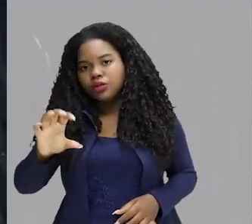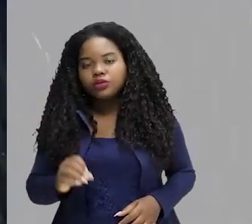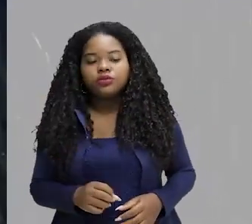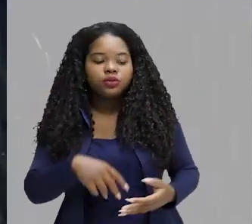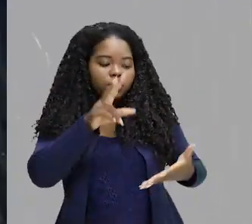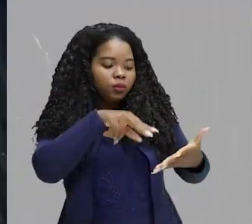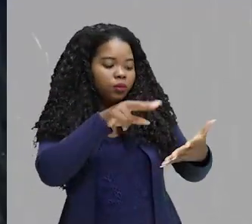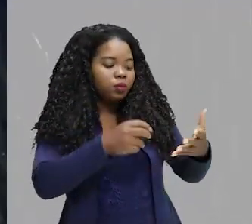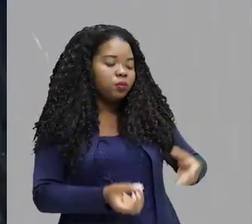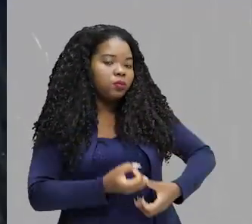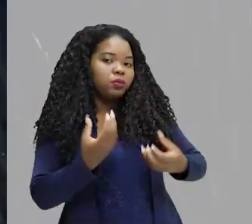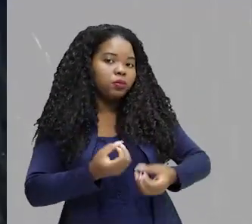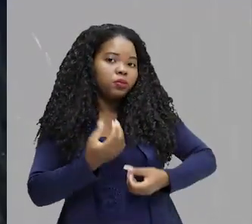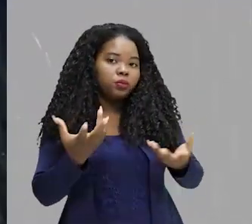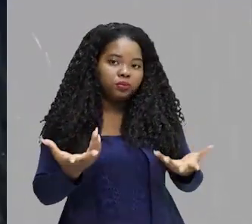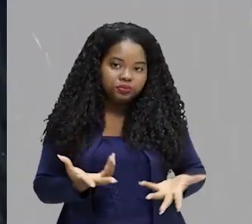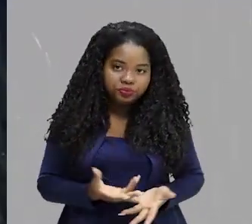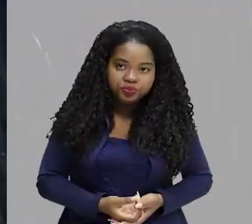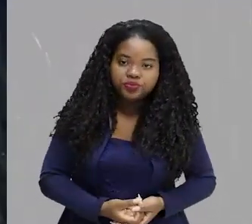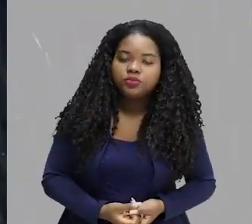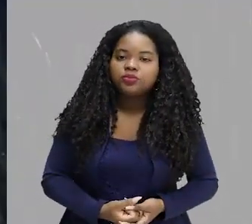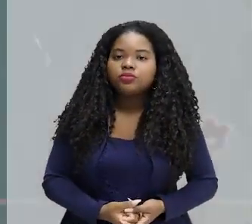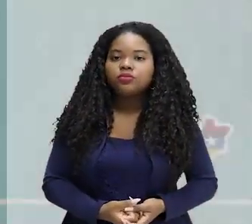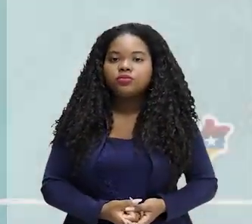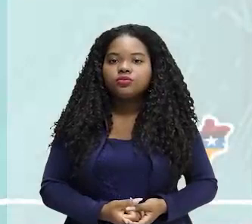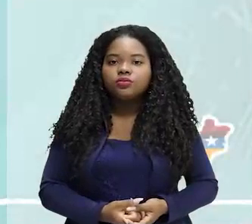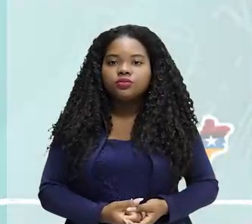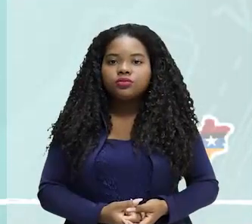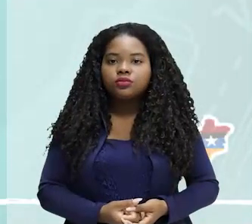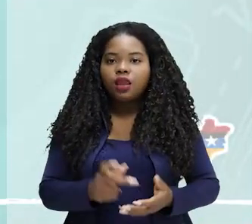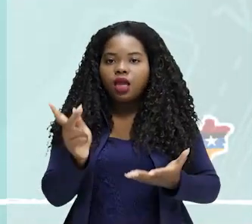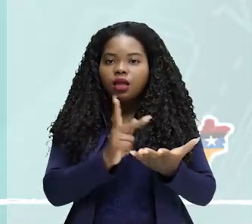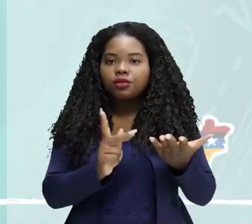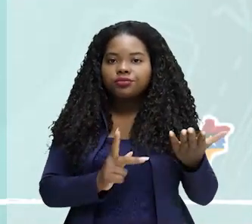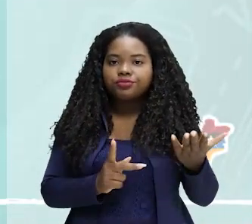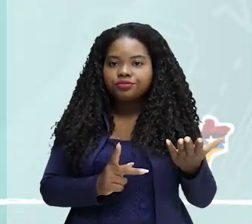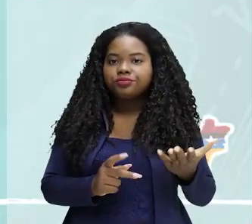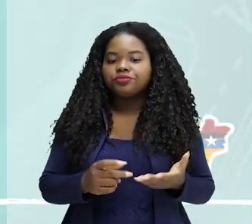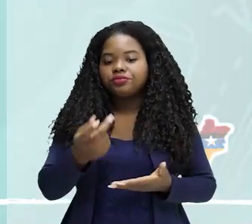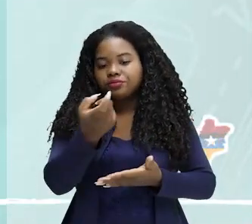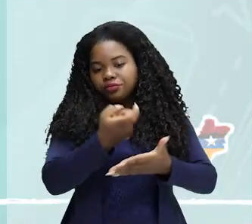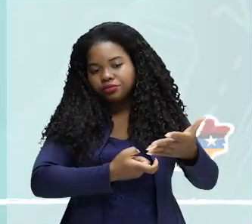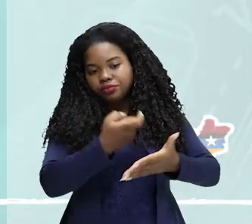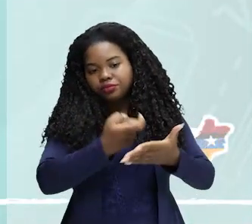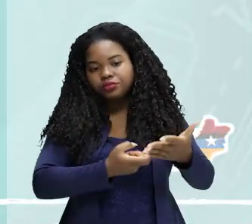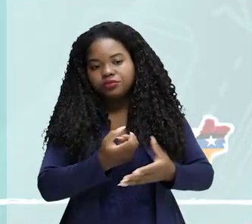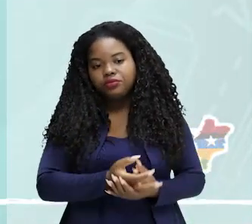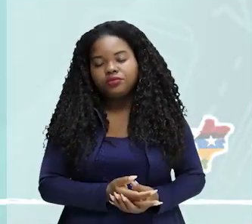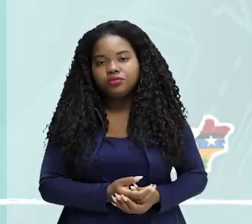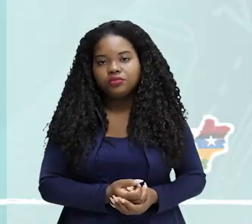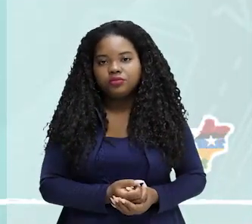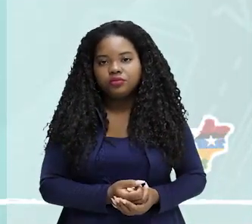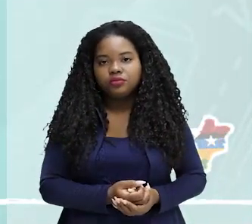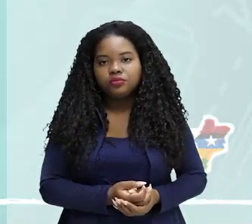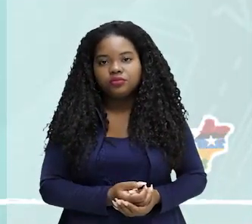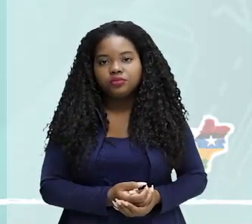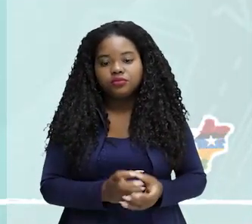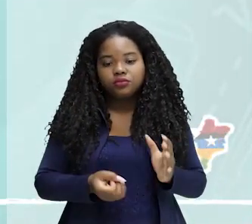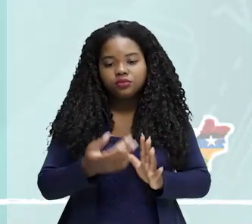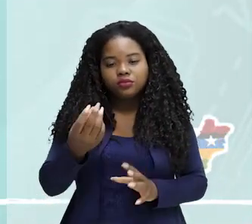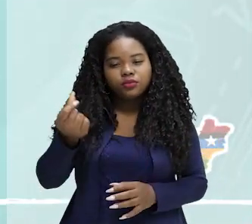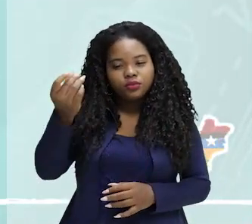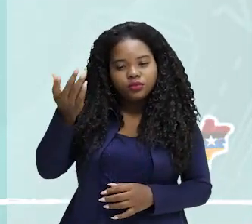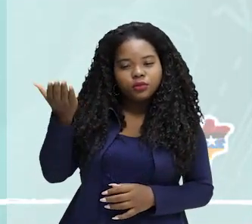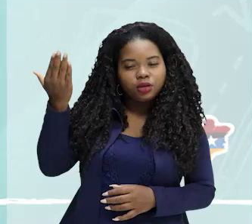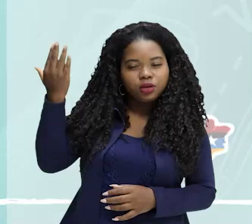você produzir esse texto ou de você declamar. As poesias, os textos subjetivos, como eles têm origens muito